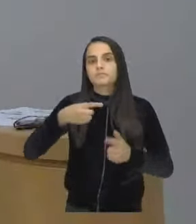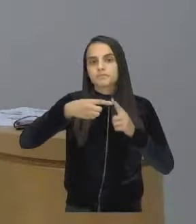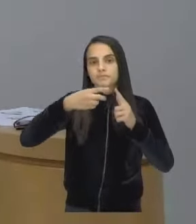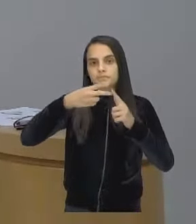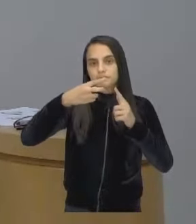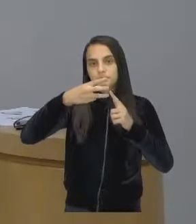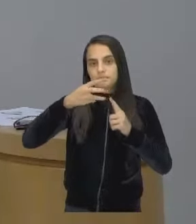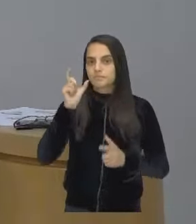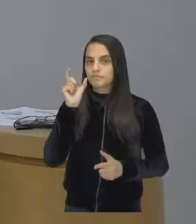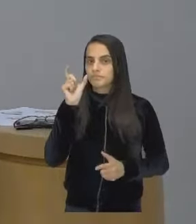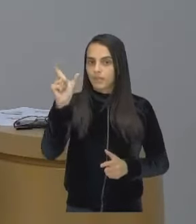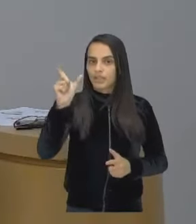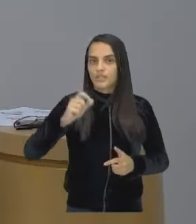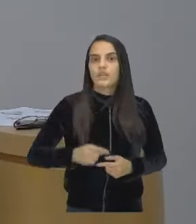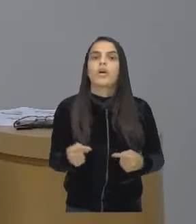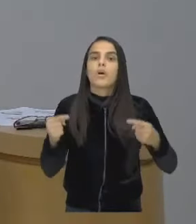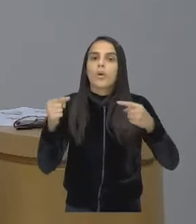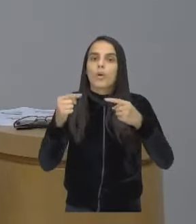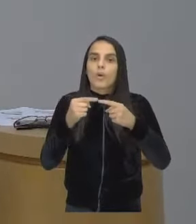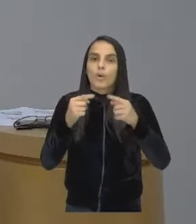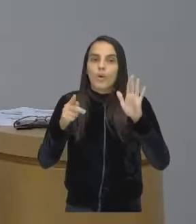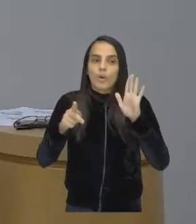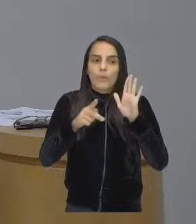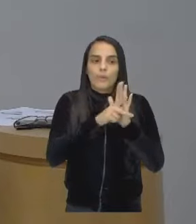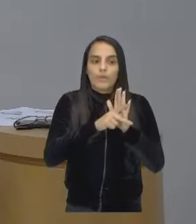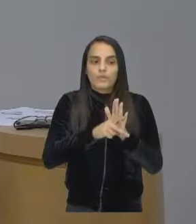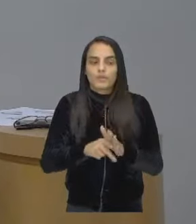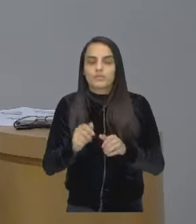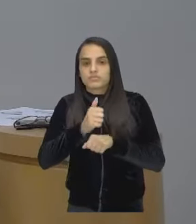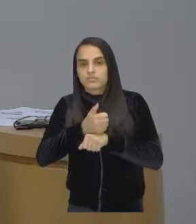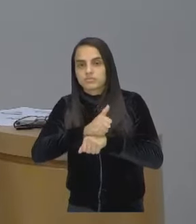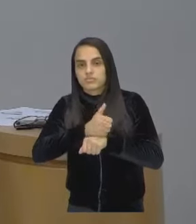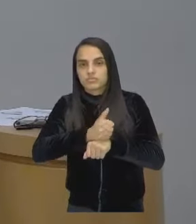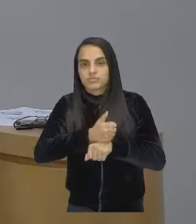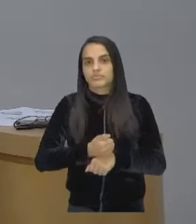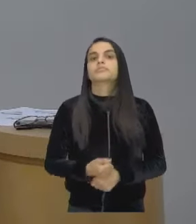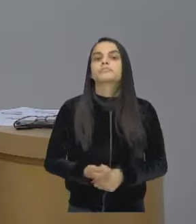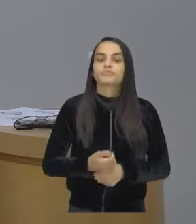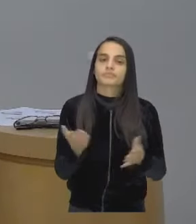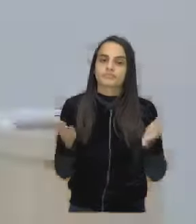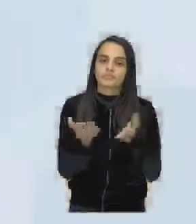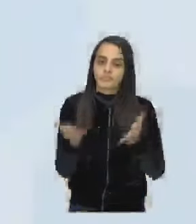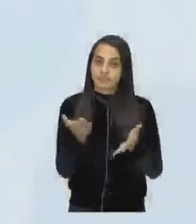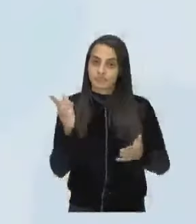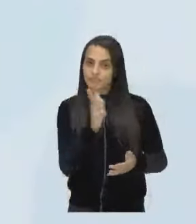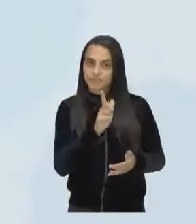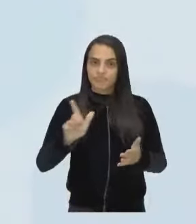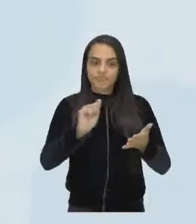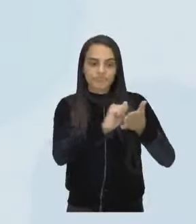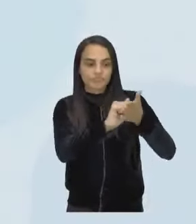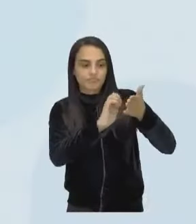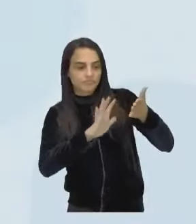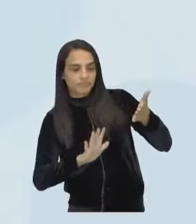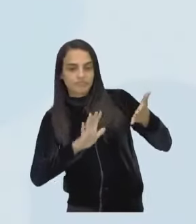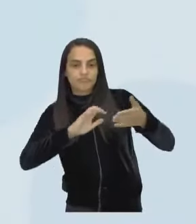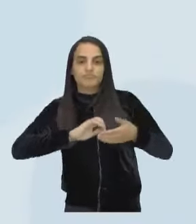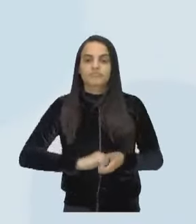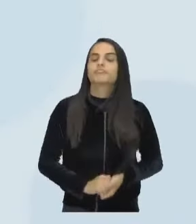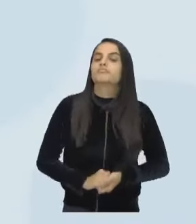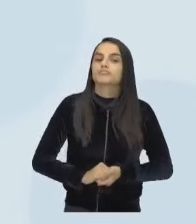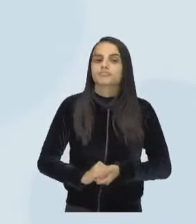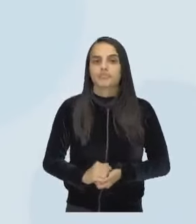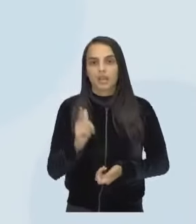aí para vocês relacionadas a ocupações, a profissões. E agora vamos para a segunda parte da atividade. Mesma